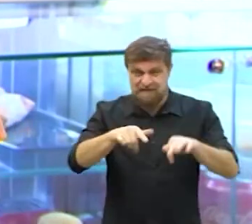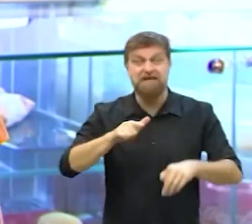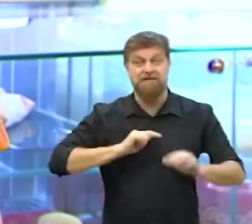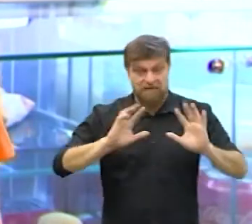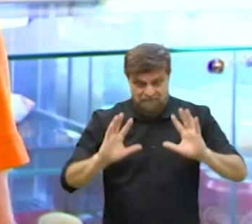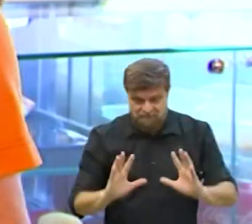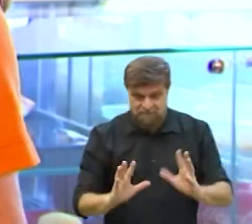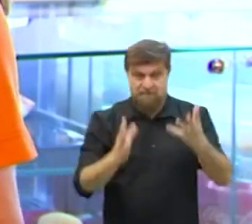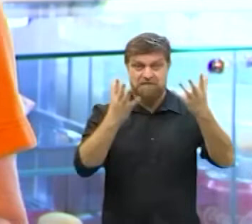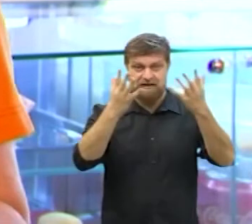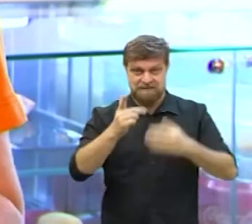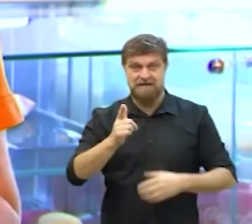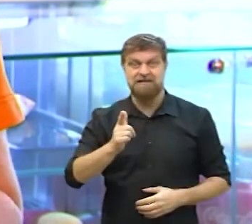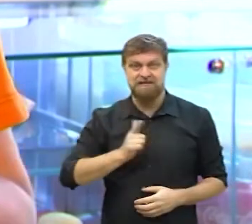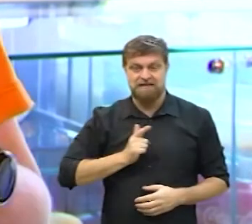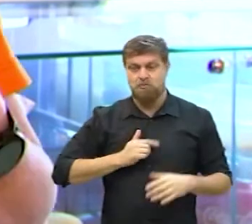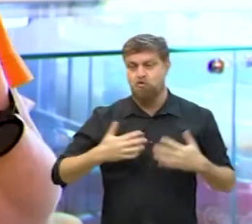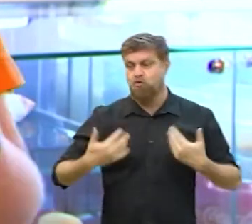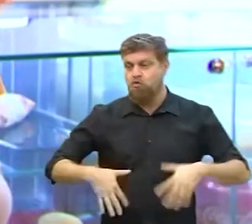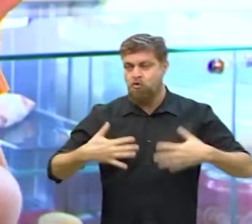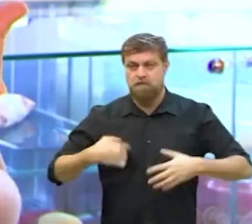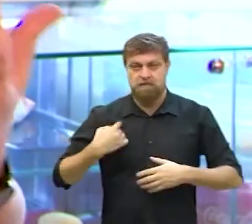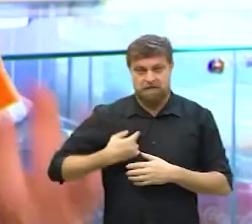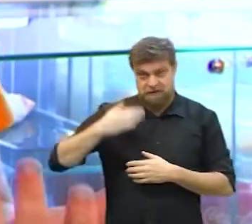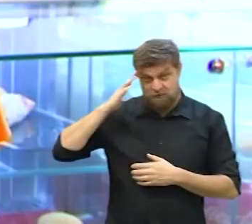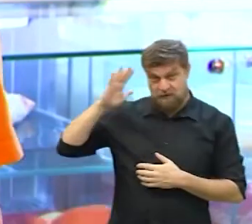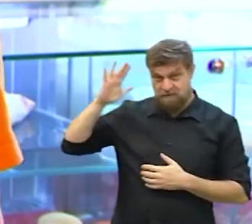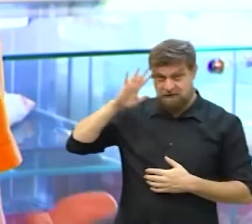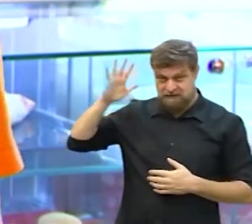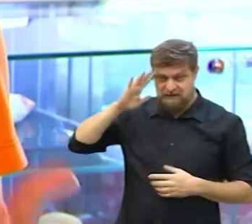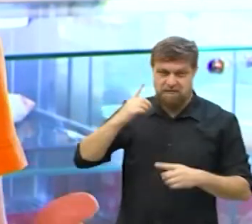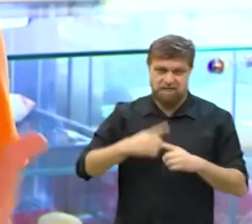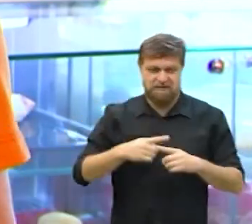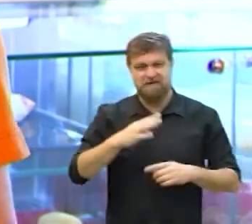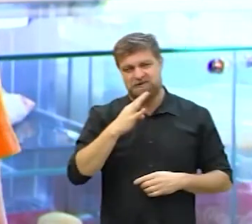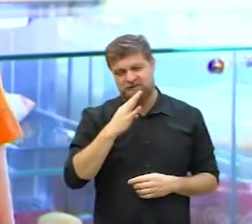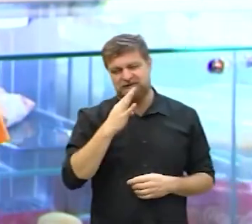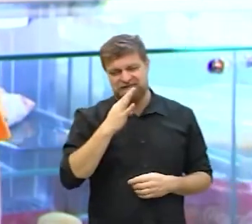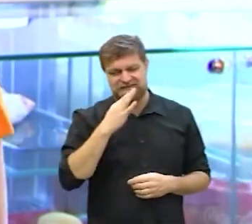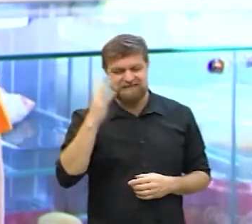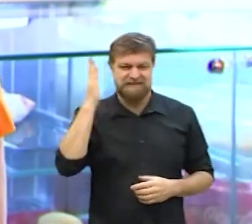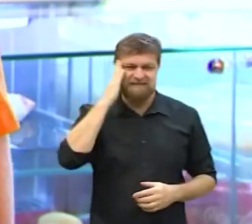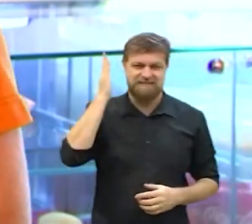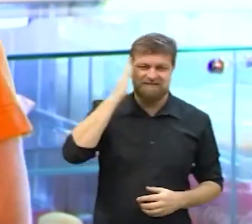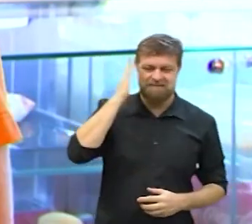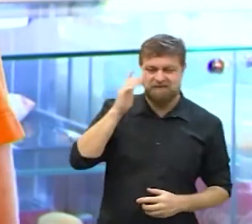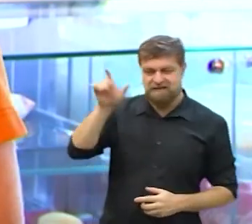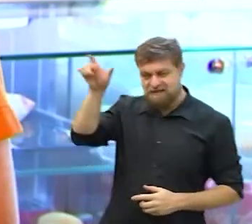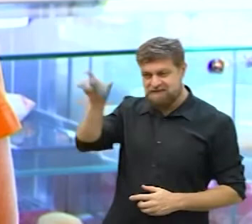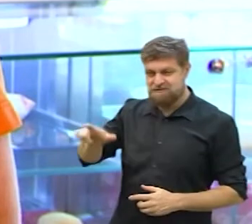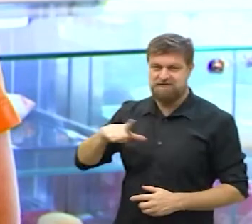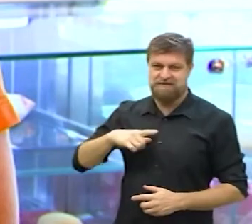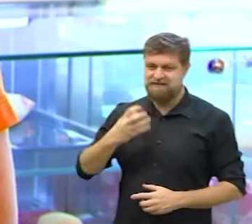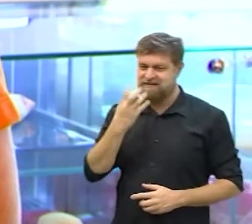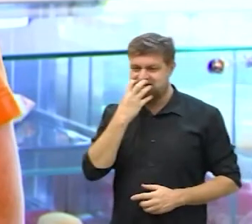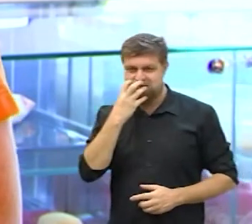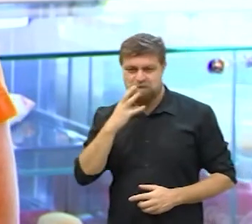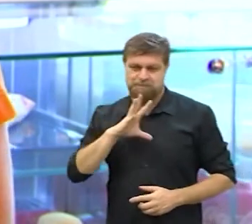semana tendo festa. Então foi uma coisa que eu imaginava, assim, por conta de conhecer, né,